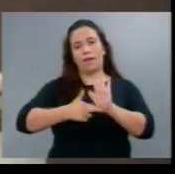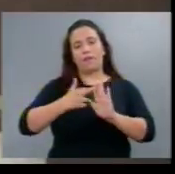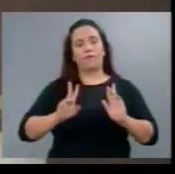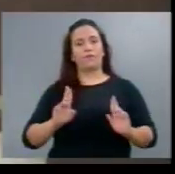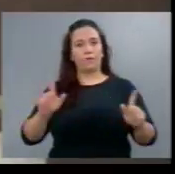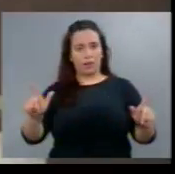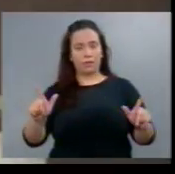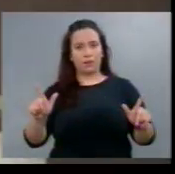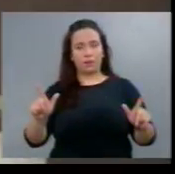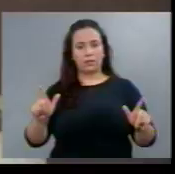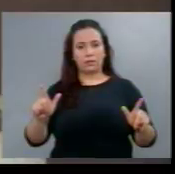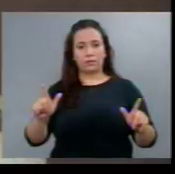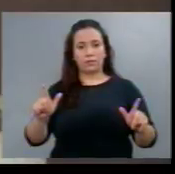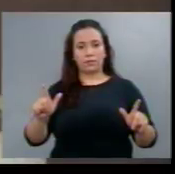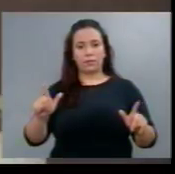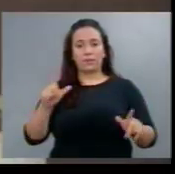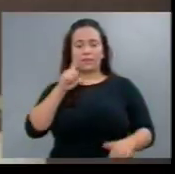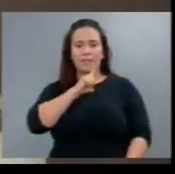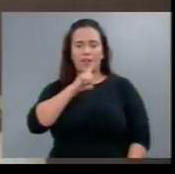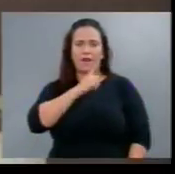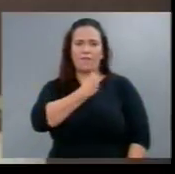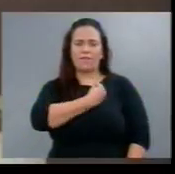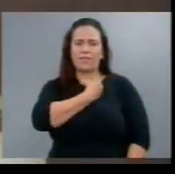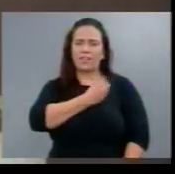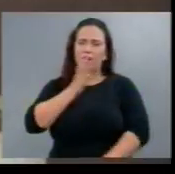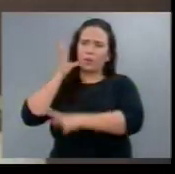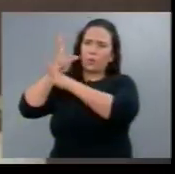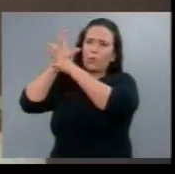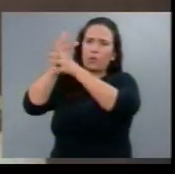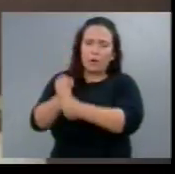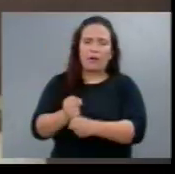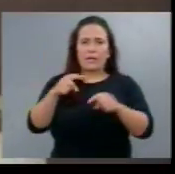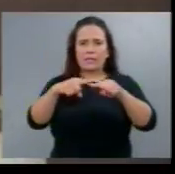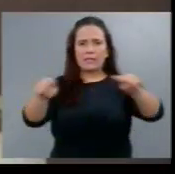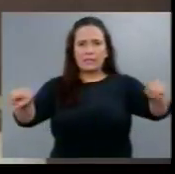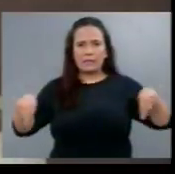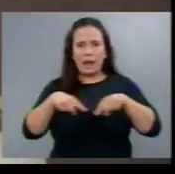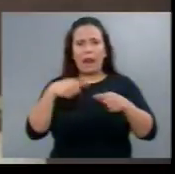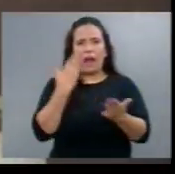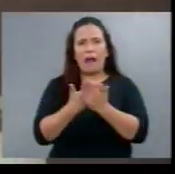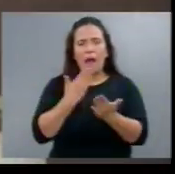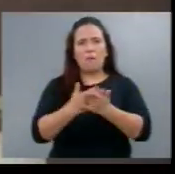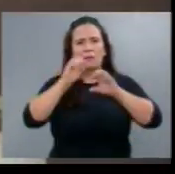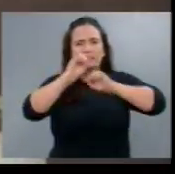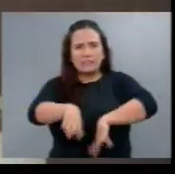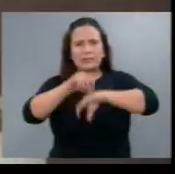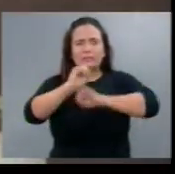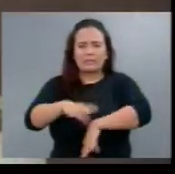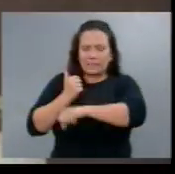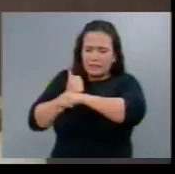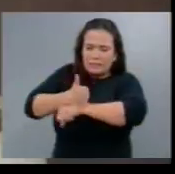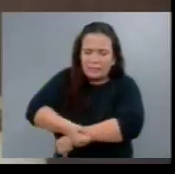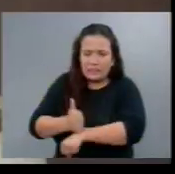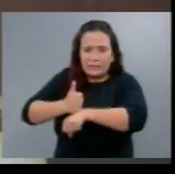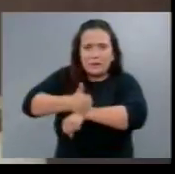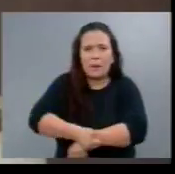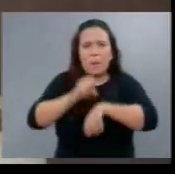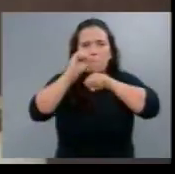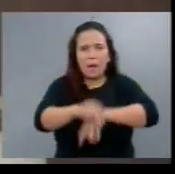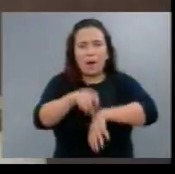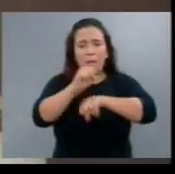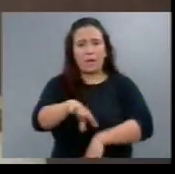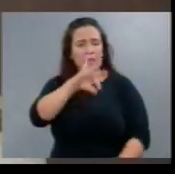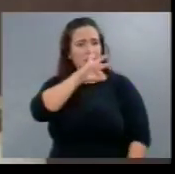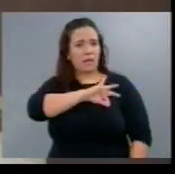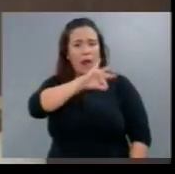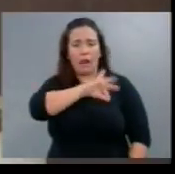aposentadoria, depois de uma vida intensa em sala de aula, extenuante, com